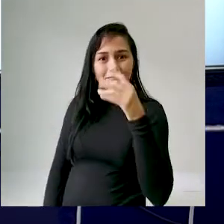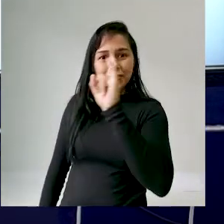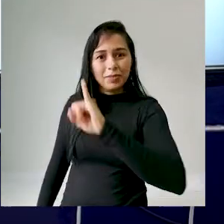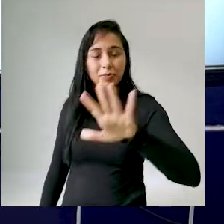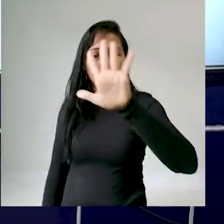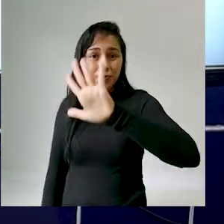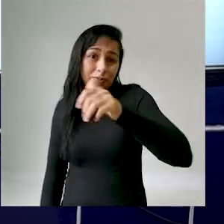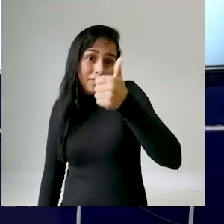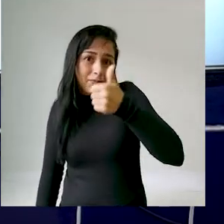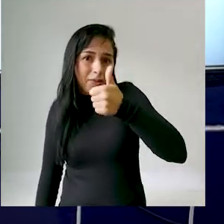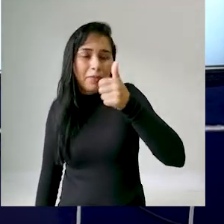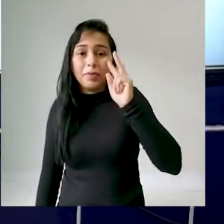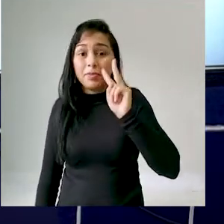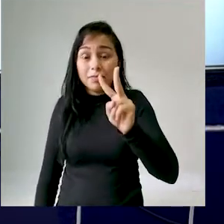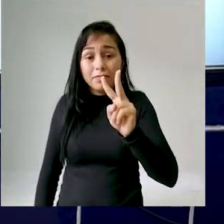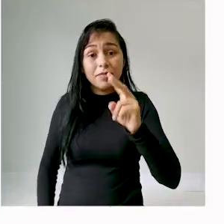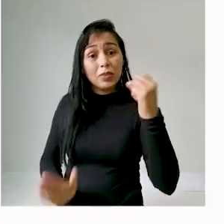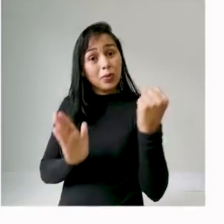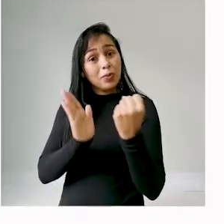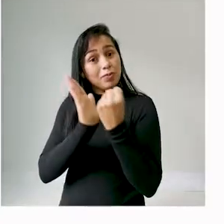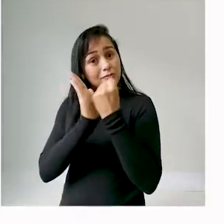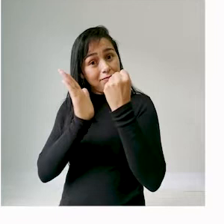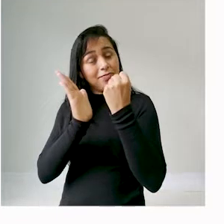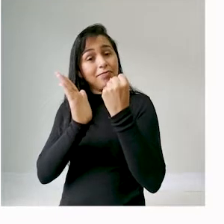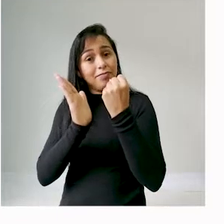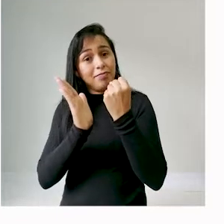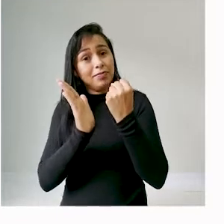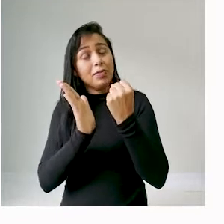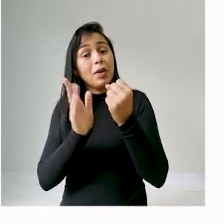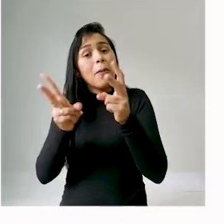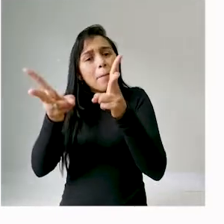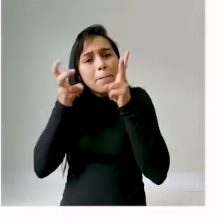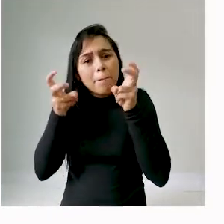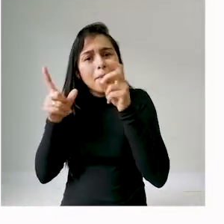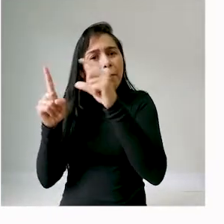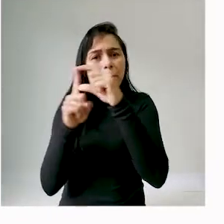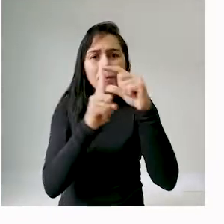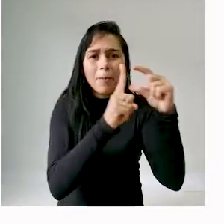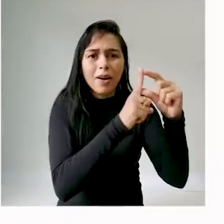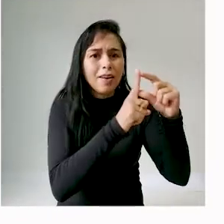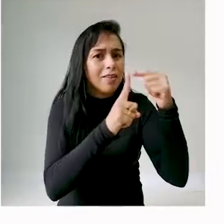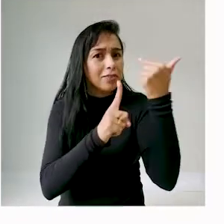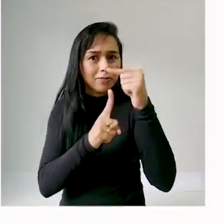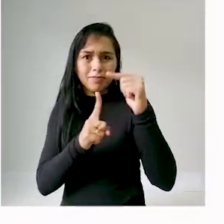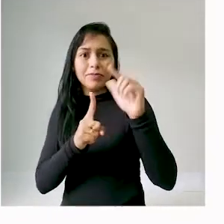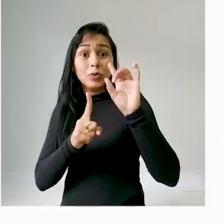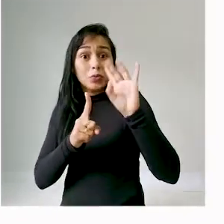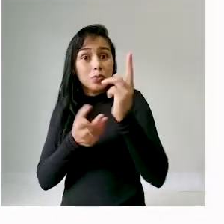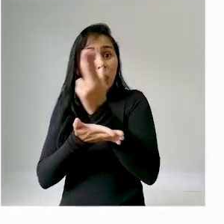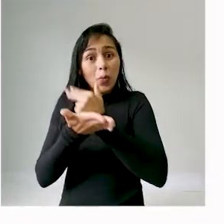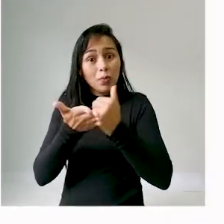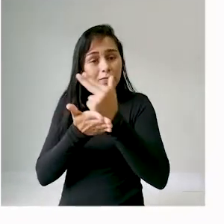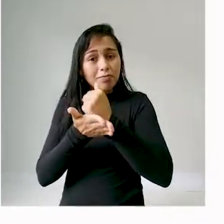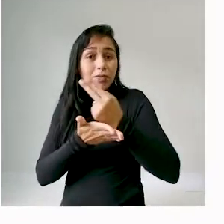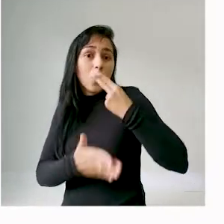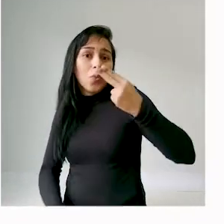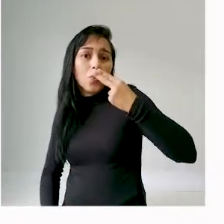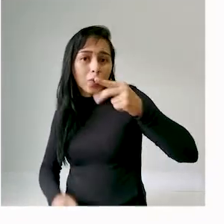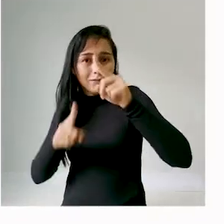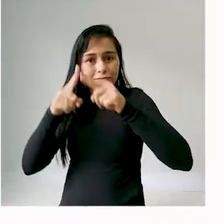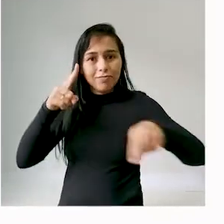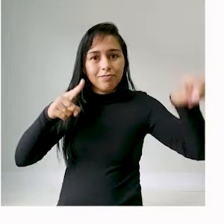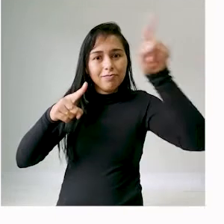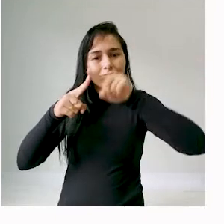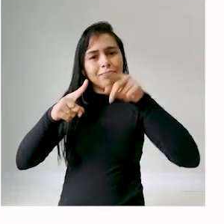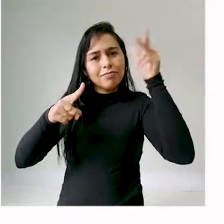temos, na primeira imagem, um símbolo. Nós não temos nenhuma palavra, nós temos apenas um símbolo de um